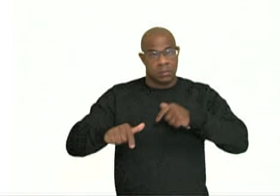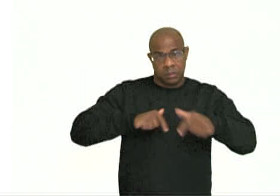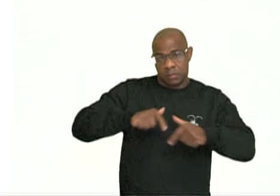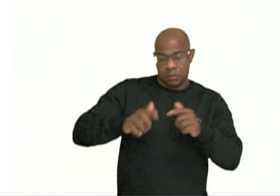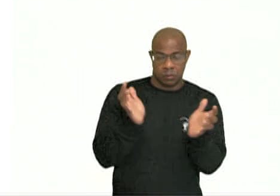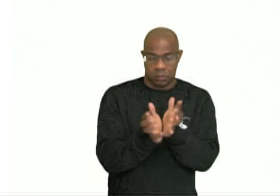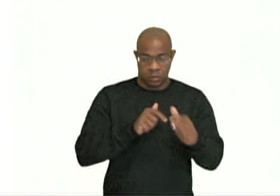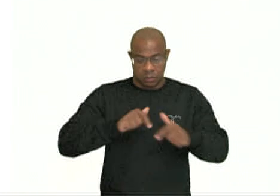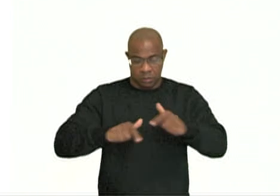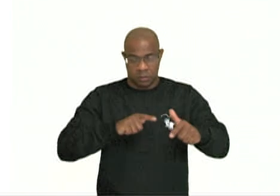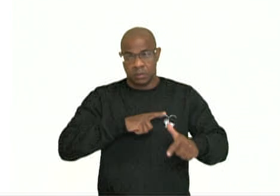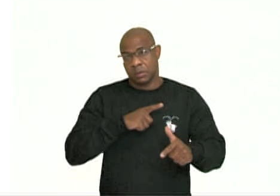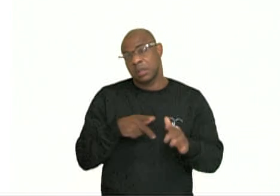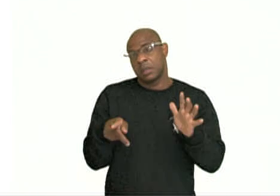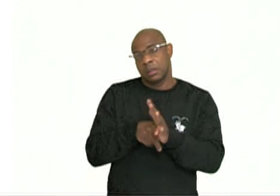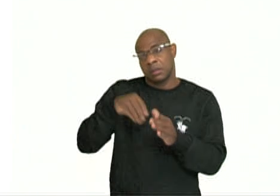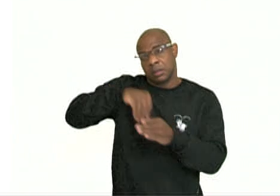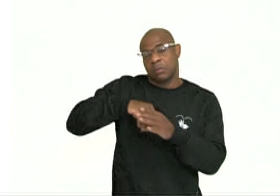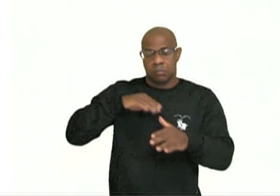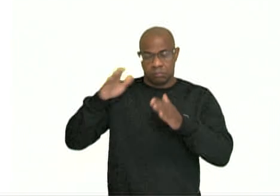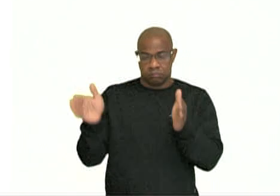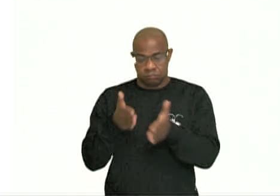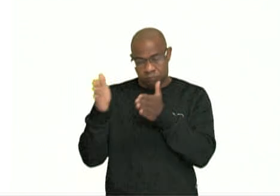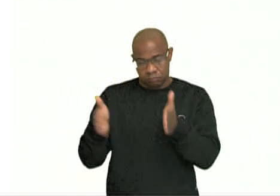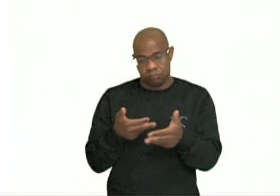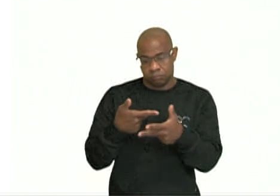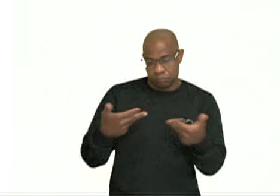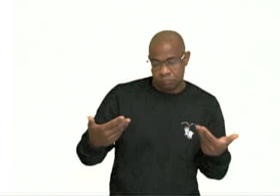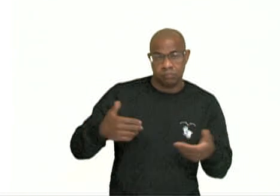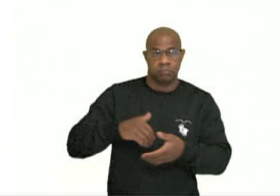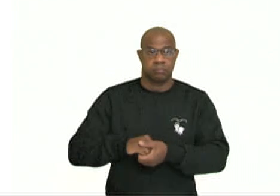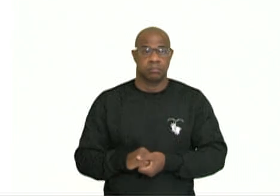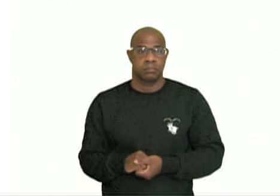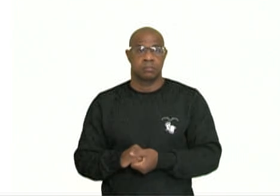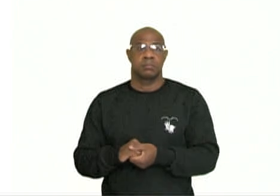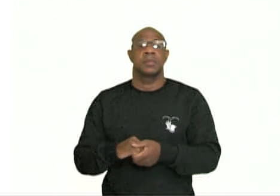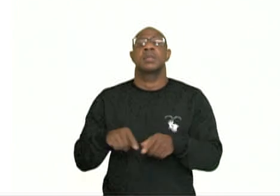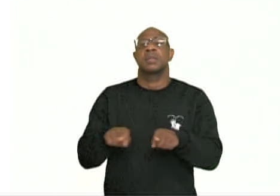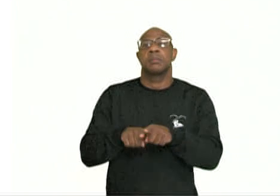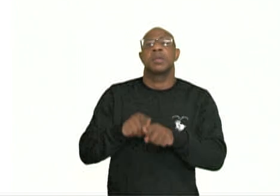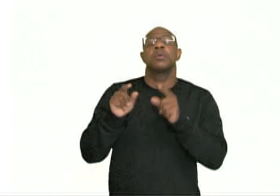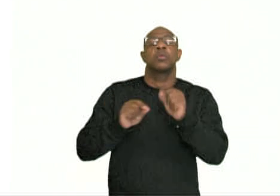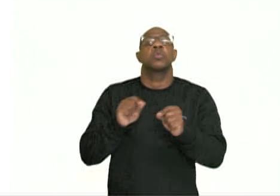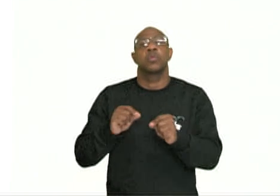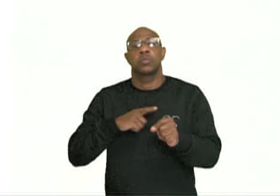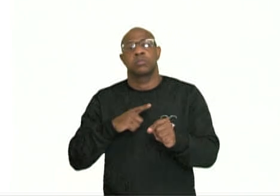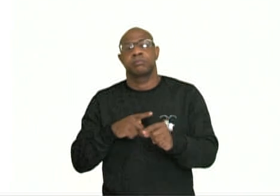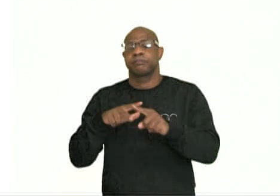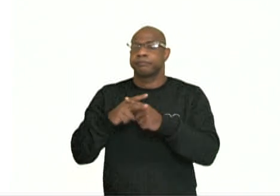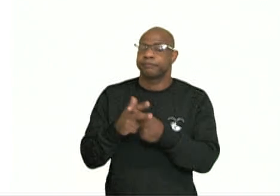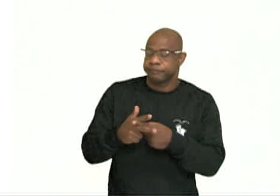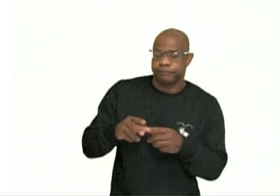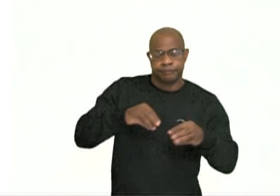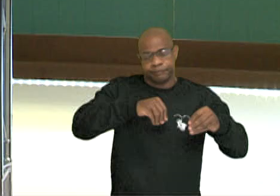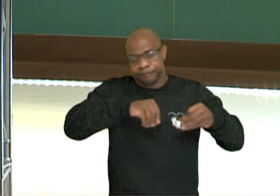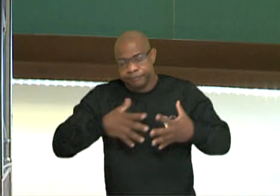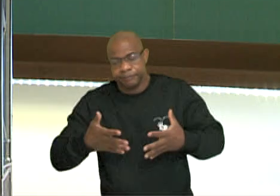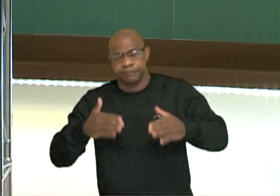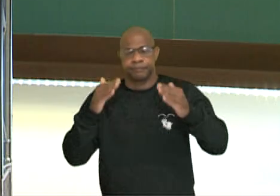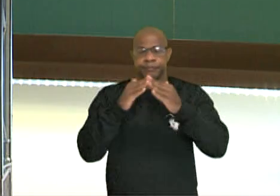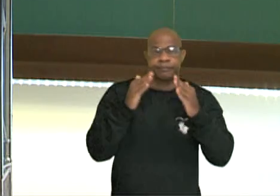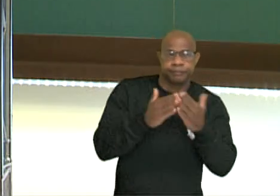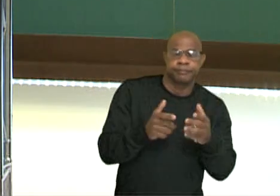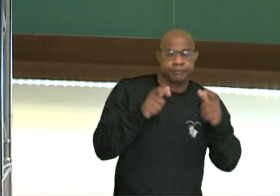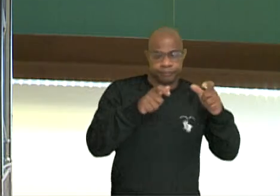seus meios de produção, isso é, da apropriação por outros de suas terras e de suas ferramentas, de suas casas e